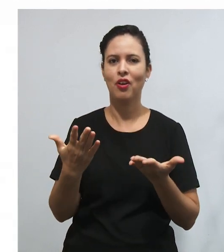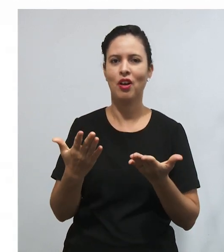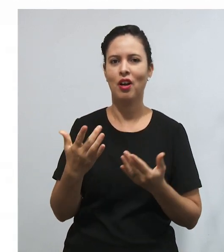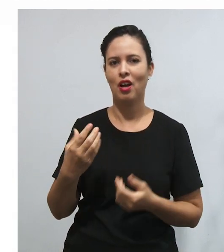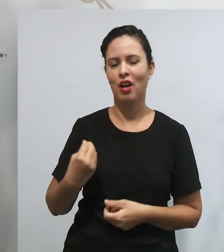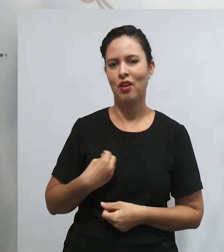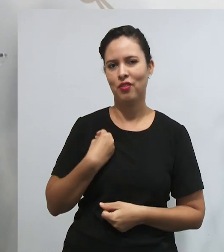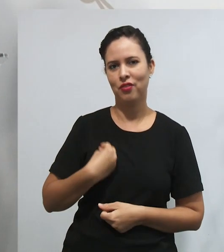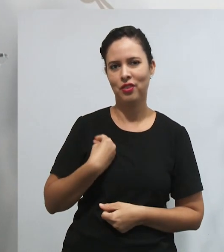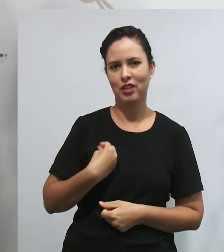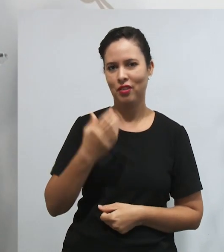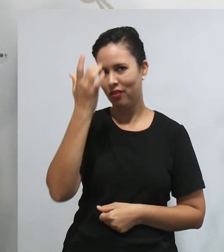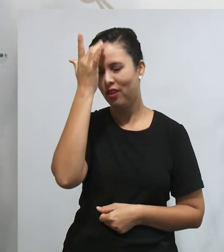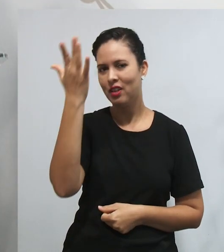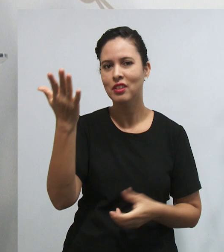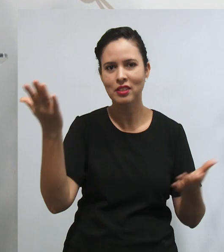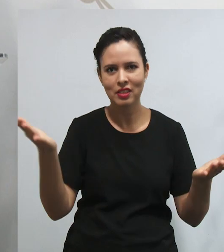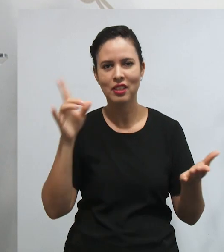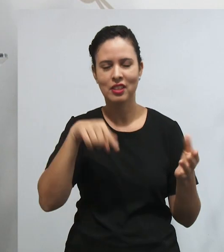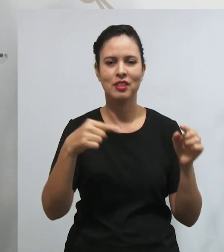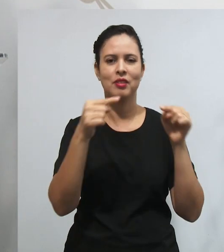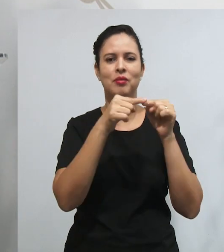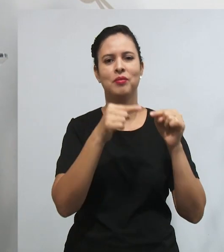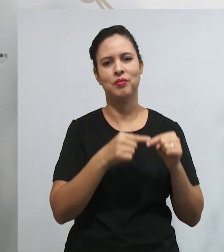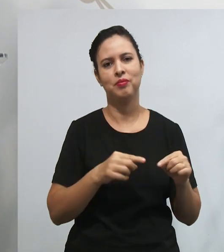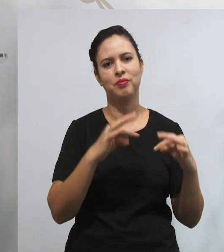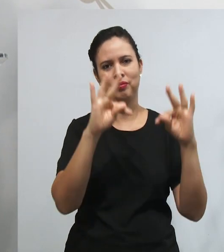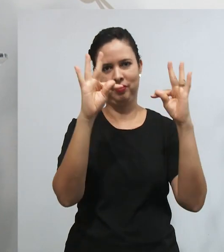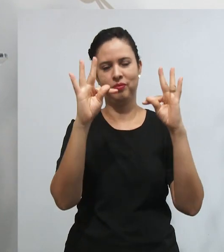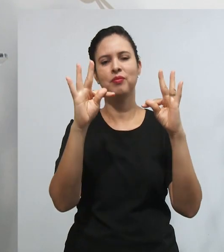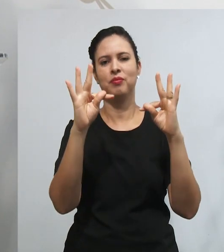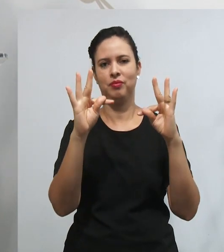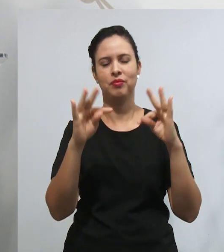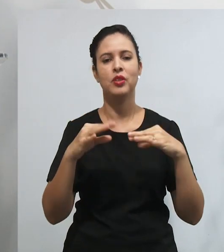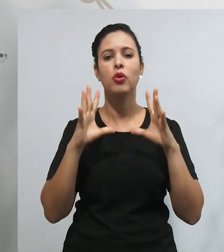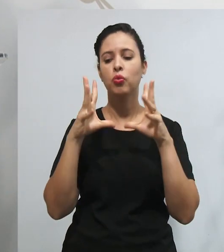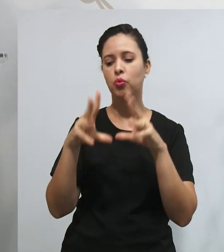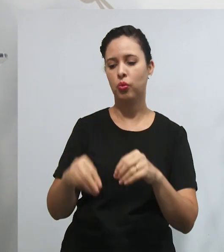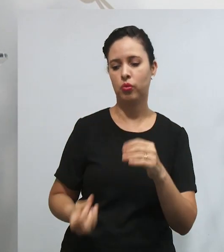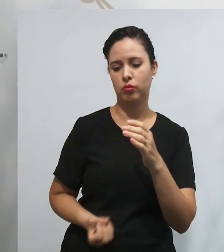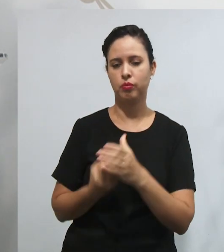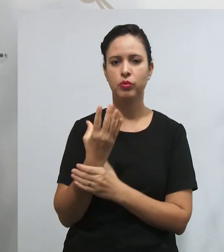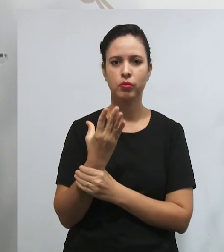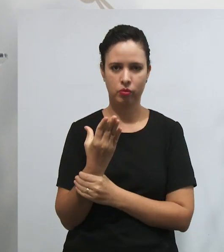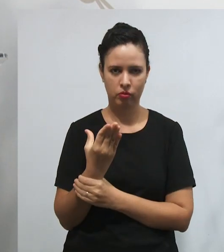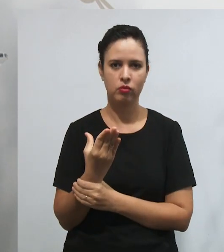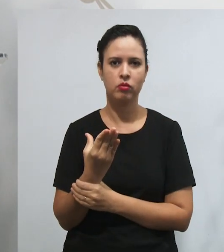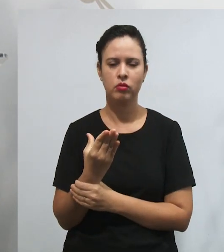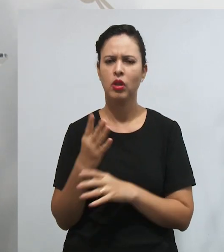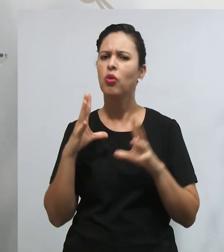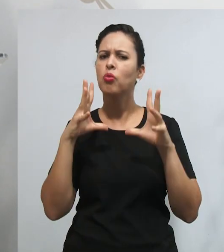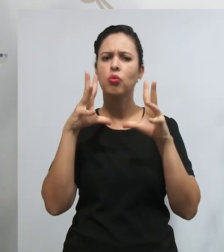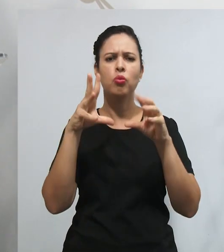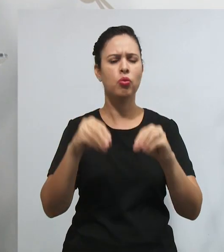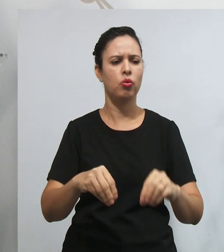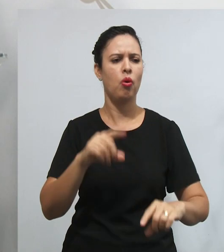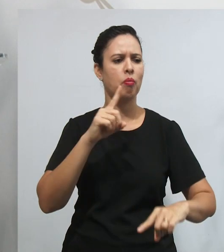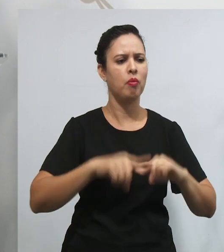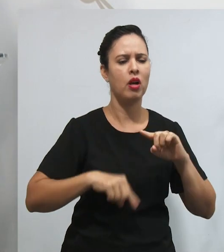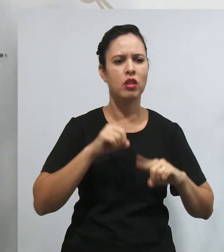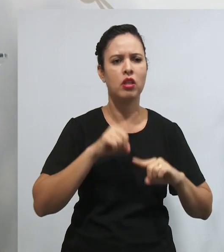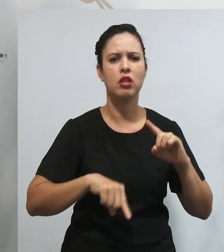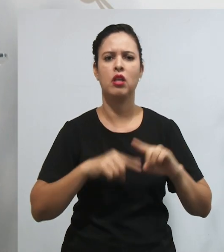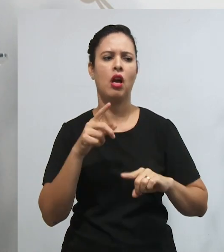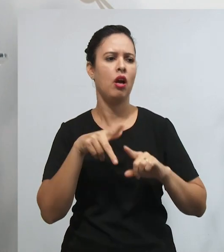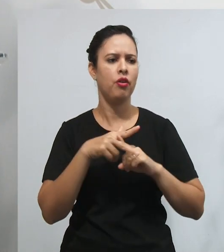pessoas, tá? Então isso a gente pode dizer sim que é uma tecnologia. Tá? Então, tudo que foi criado, esses artefatos que são criados